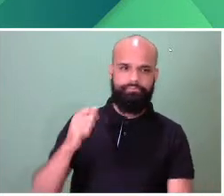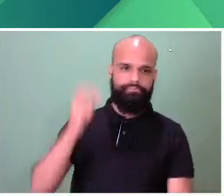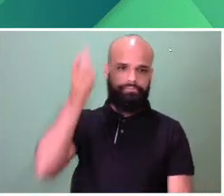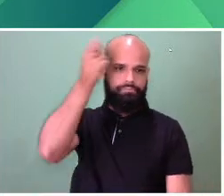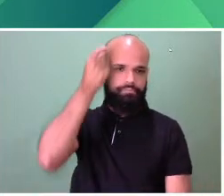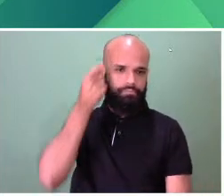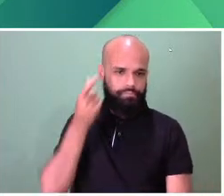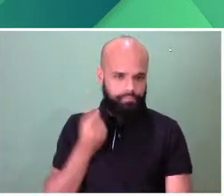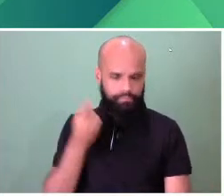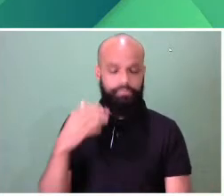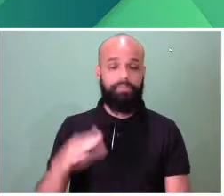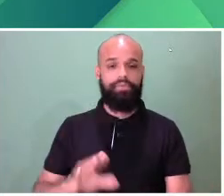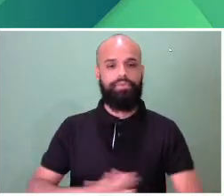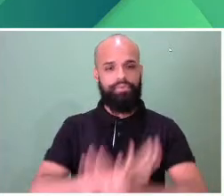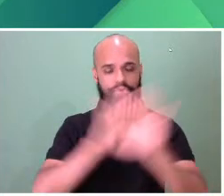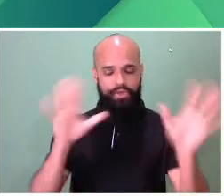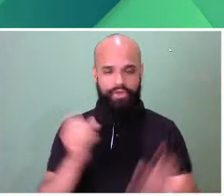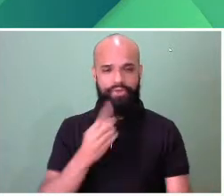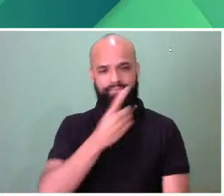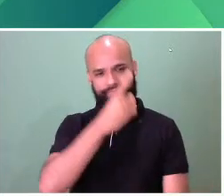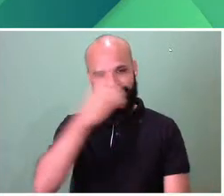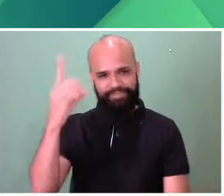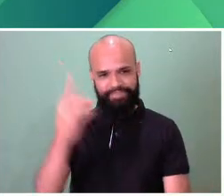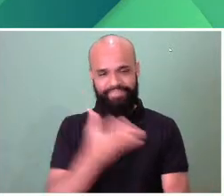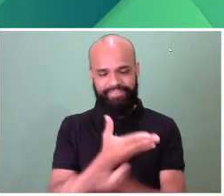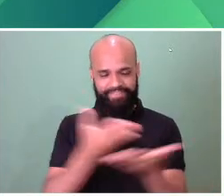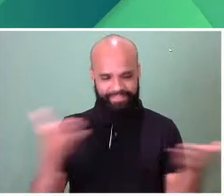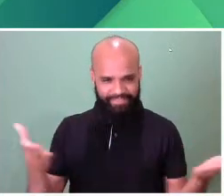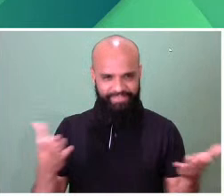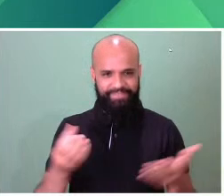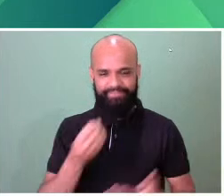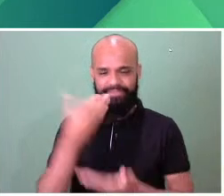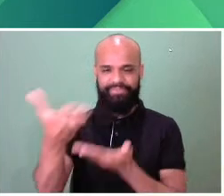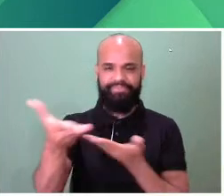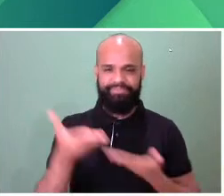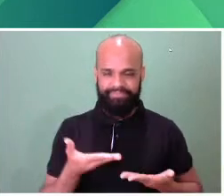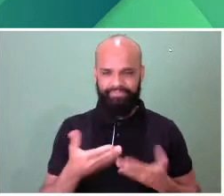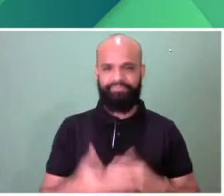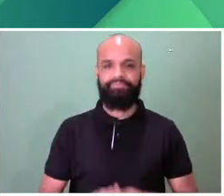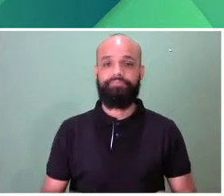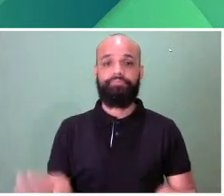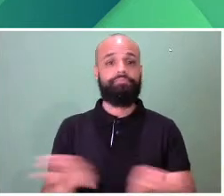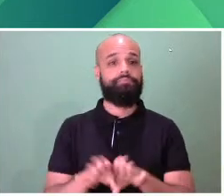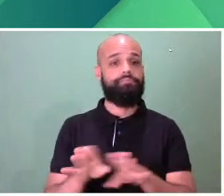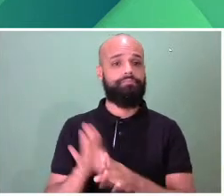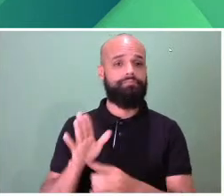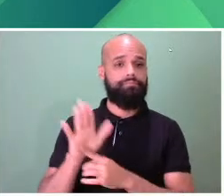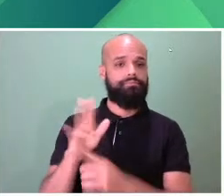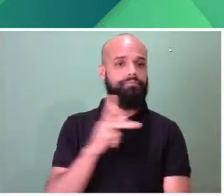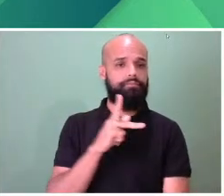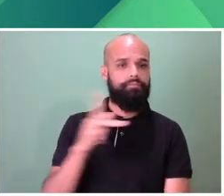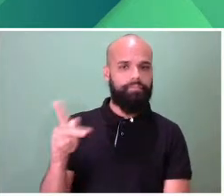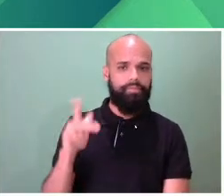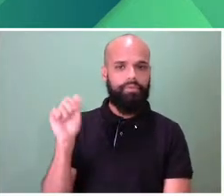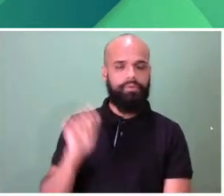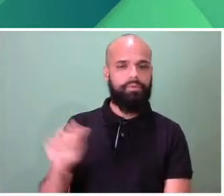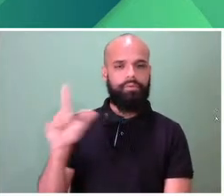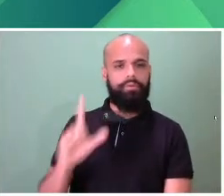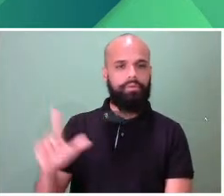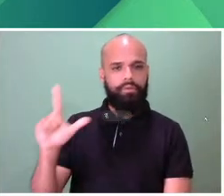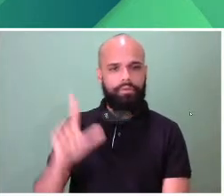Olá, bom dia a todas e todos. Sejam bem-vindos. A presidente da Associação de Literatura